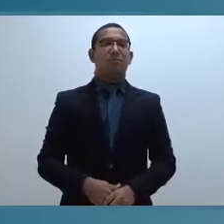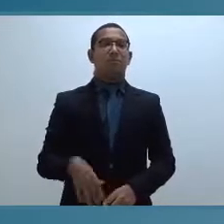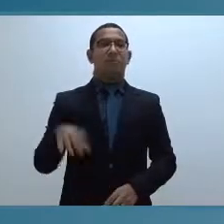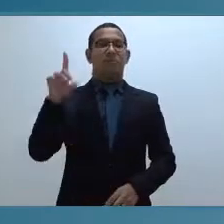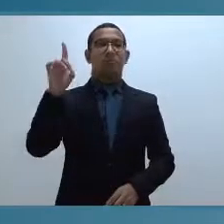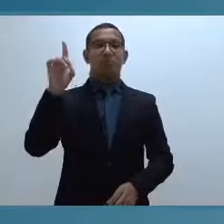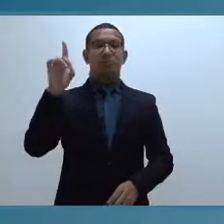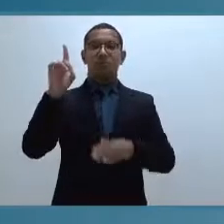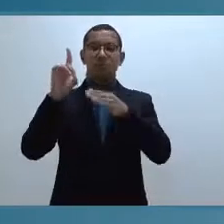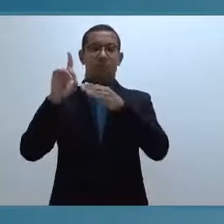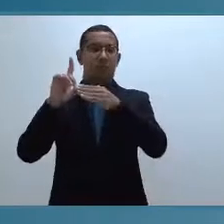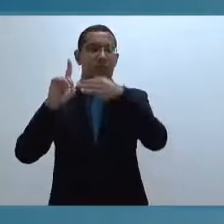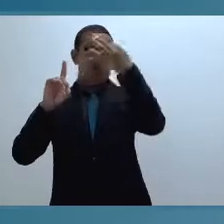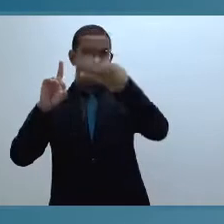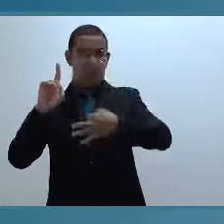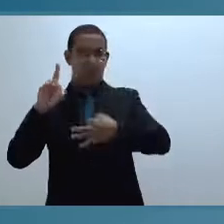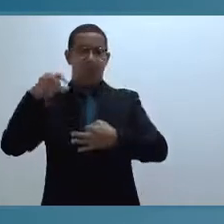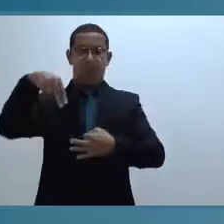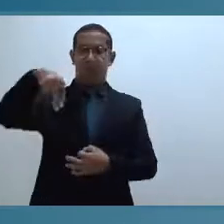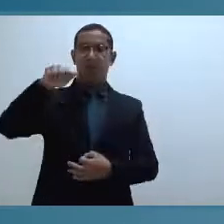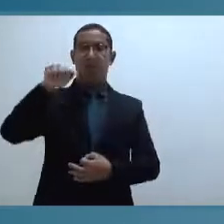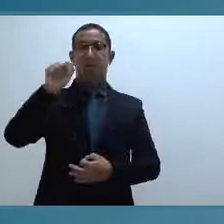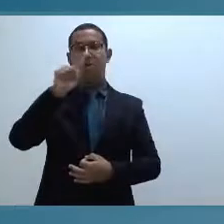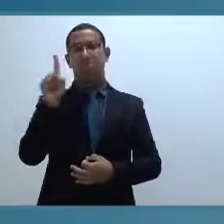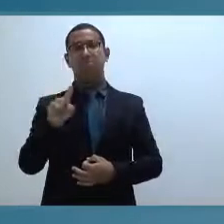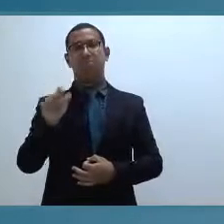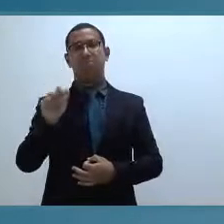Excelência, eu acho que sei tudo.